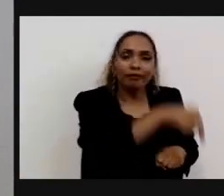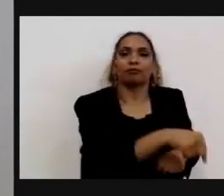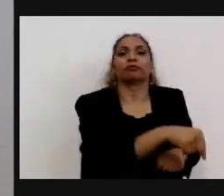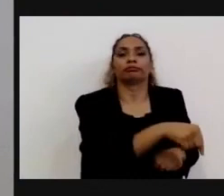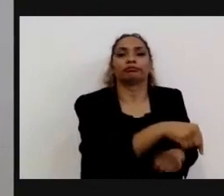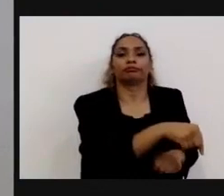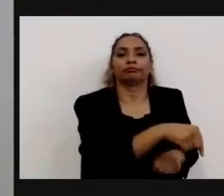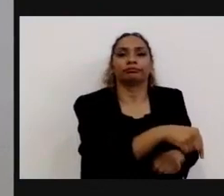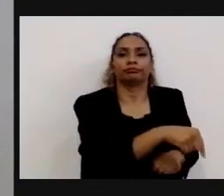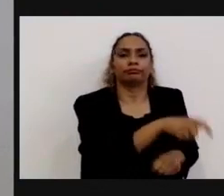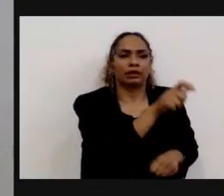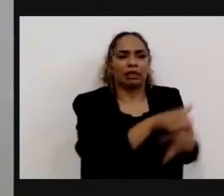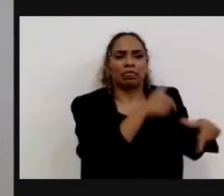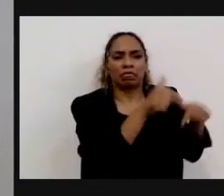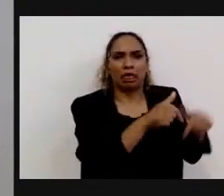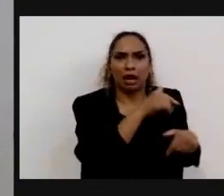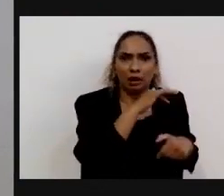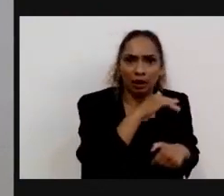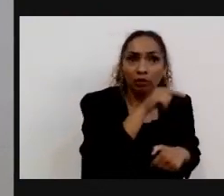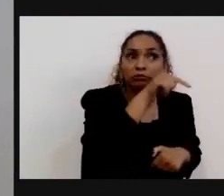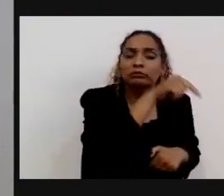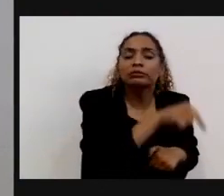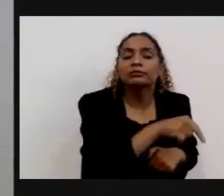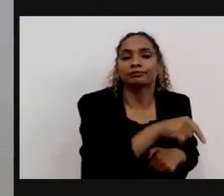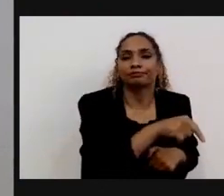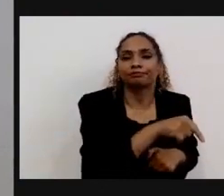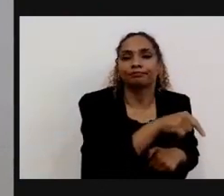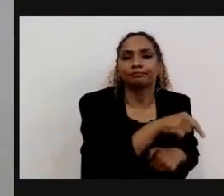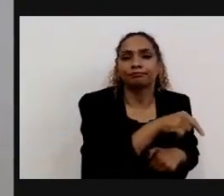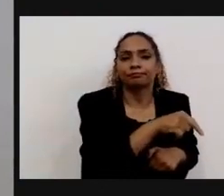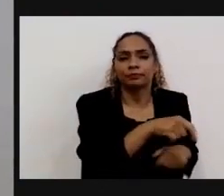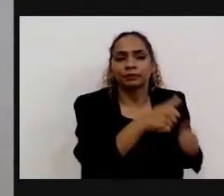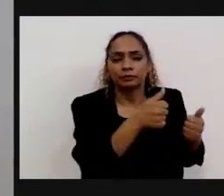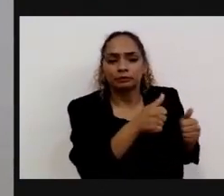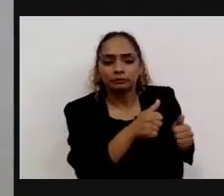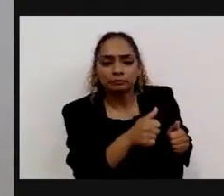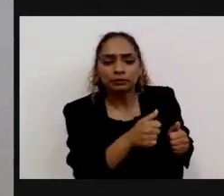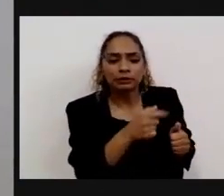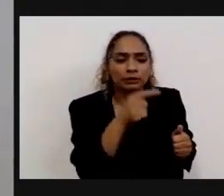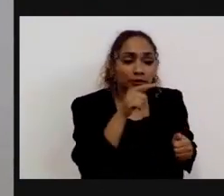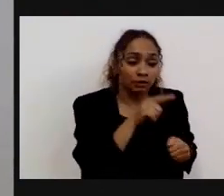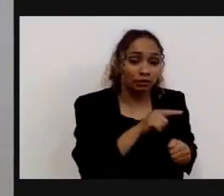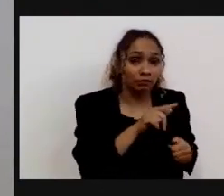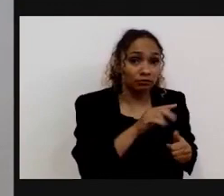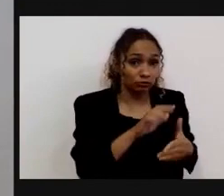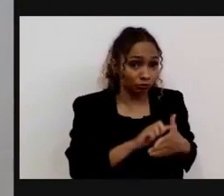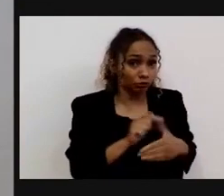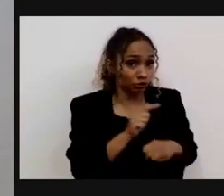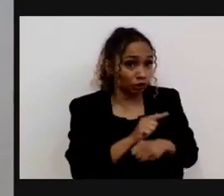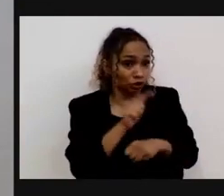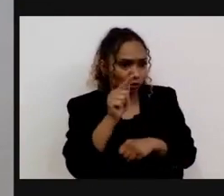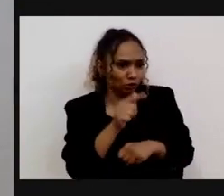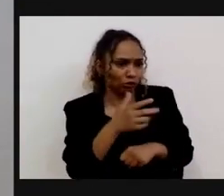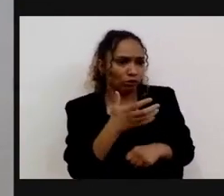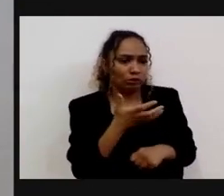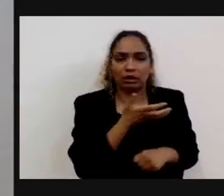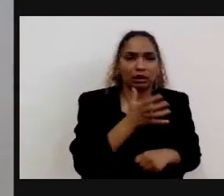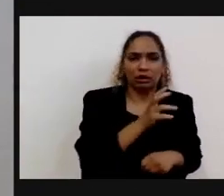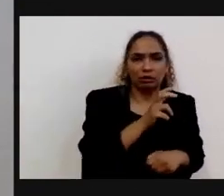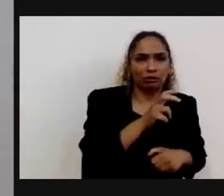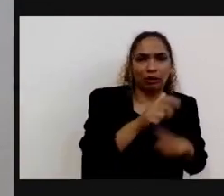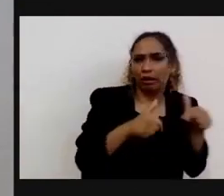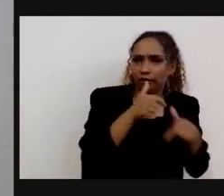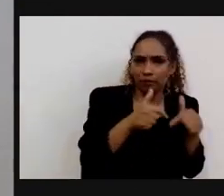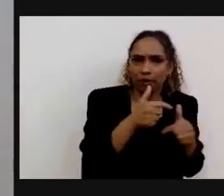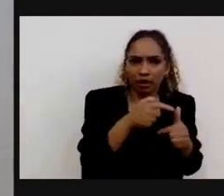picareta entendeu Aí essa pessoa ali a gente tem que manunciar os gestores para aquela pessoa que não quer nada com nada possa ser